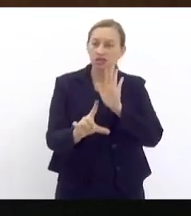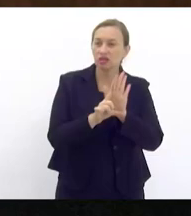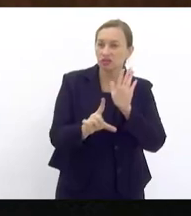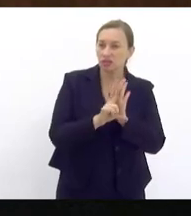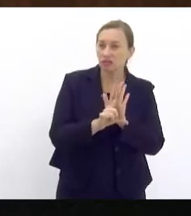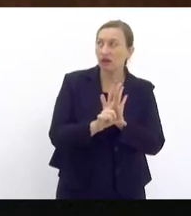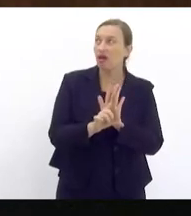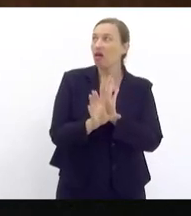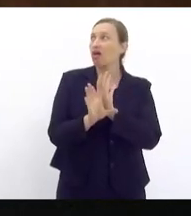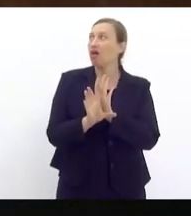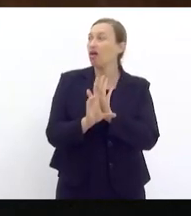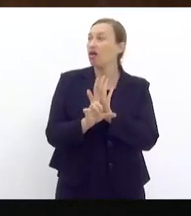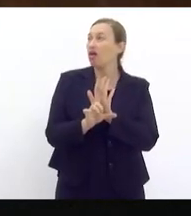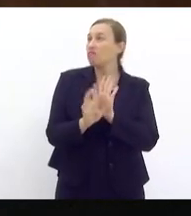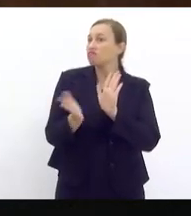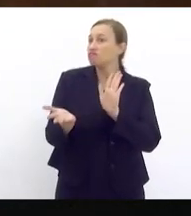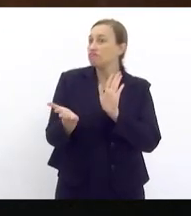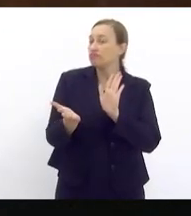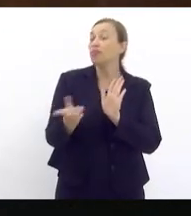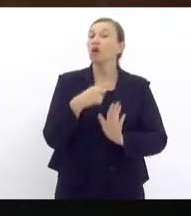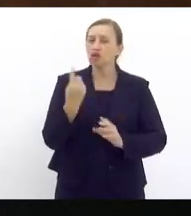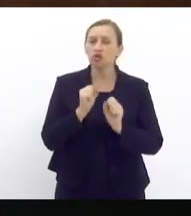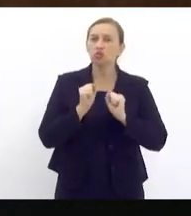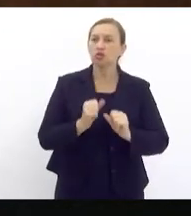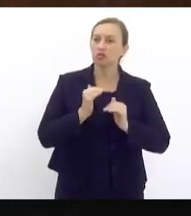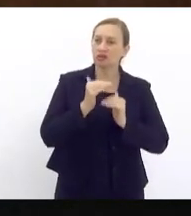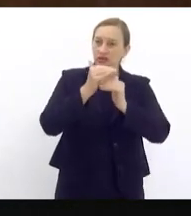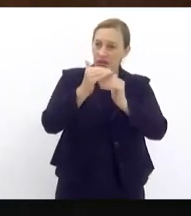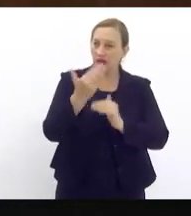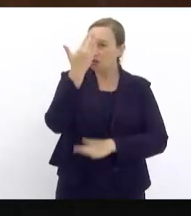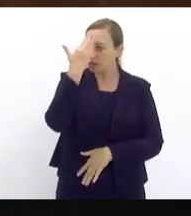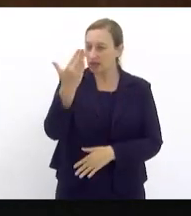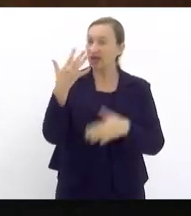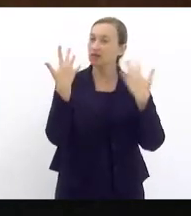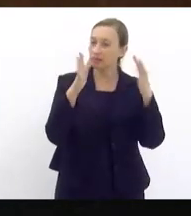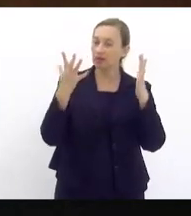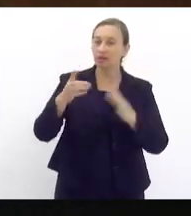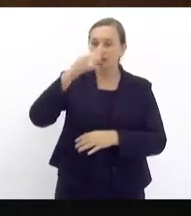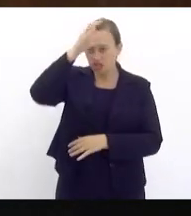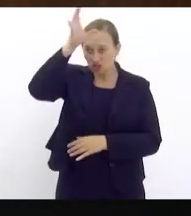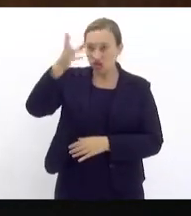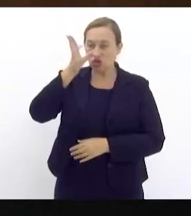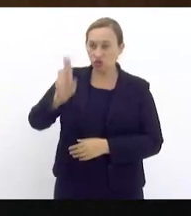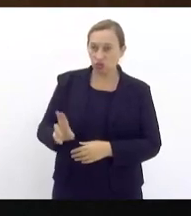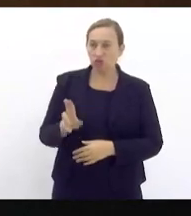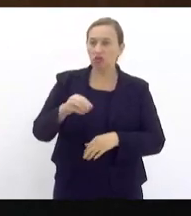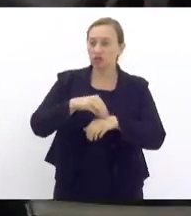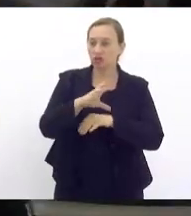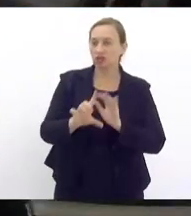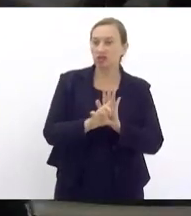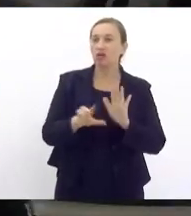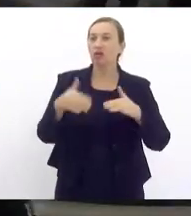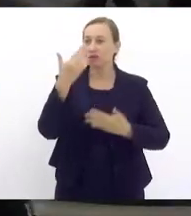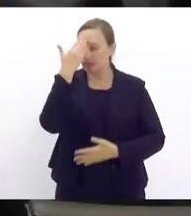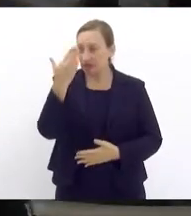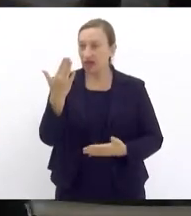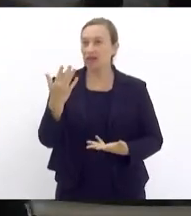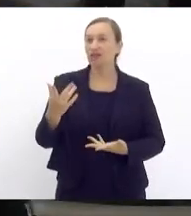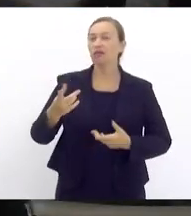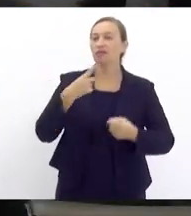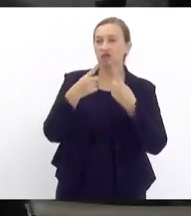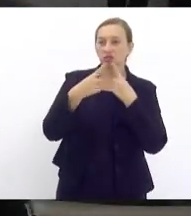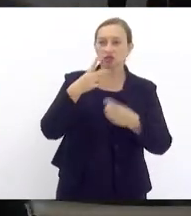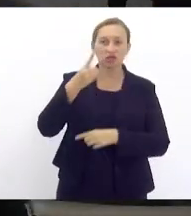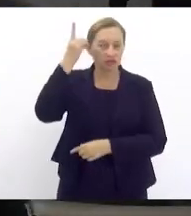é uma indicação Legislativa para que a gente possa avançar Muito obrigado e parabéns da Ju pela sua indicação Obrigada para discutir